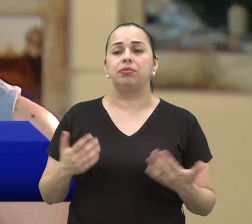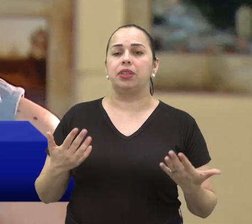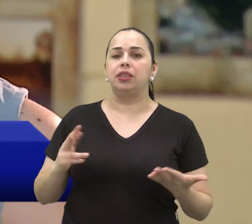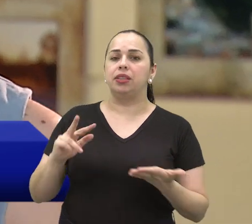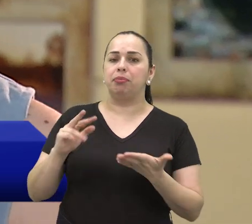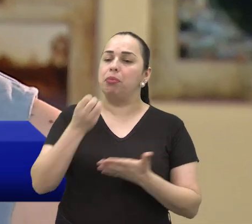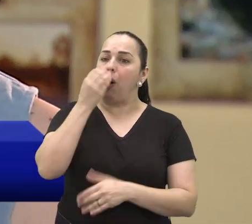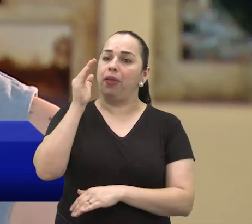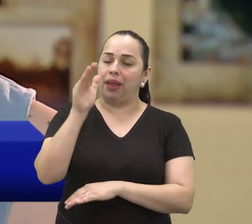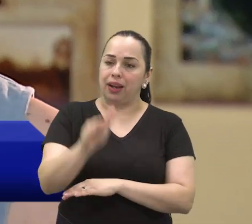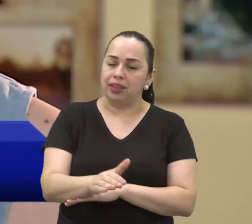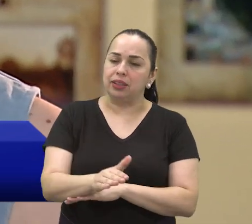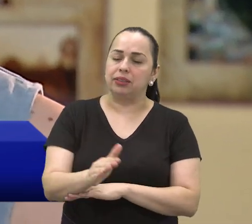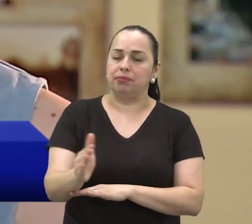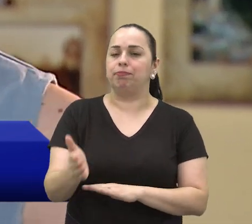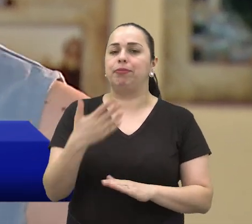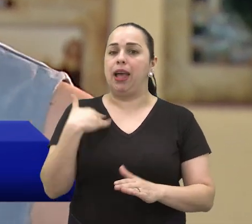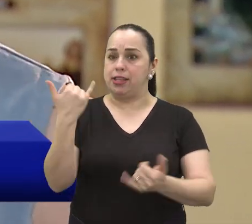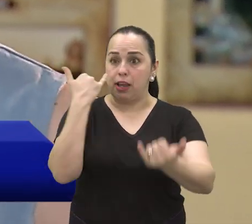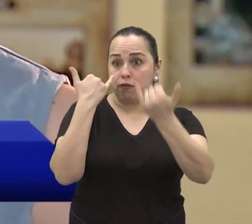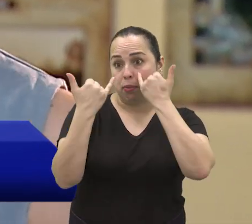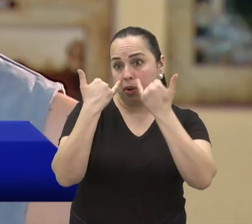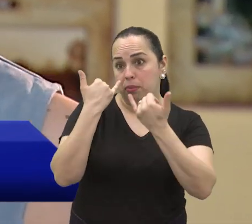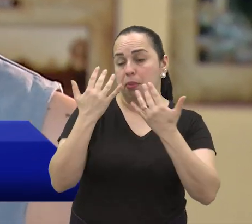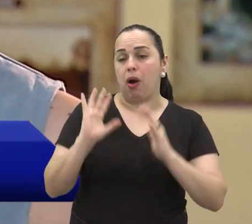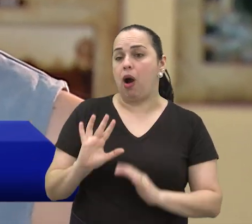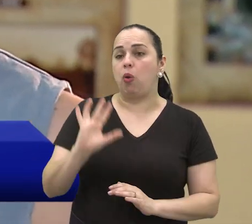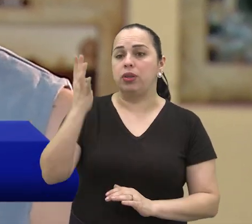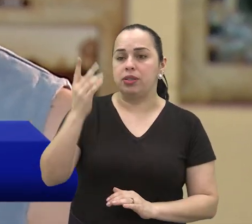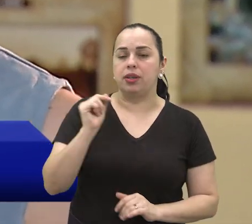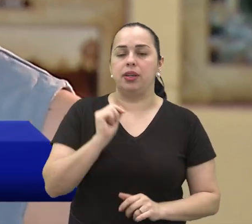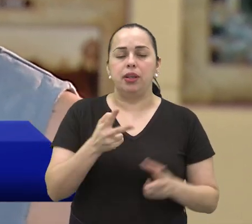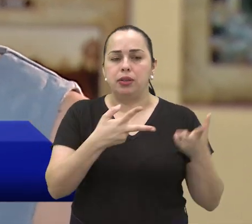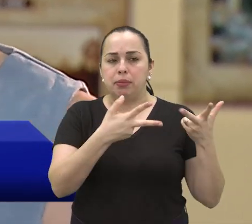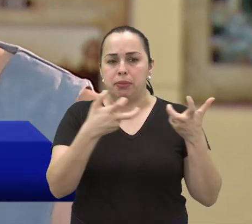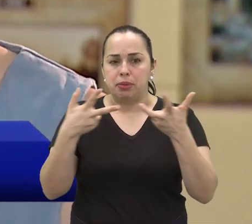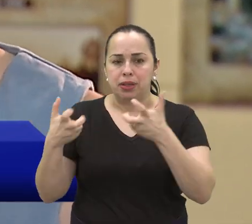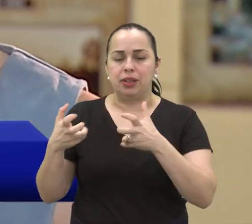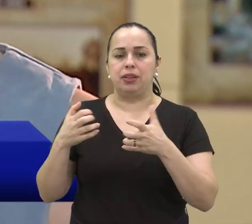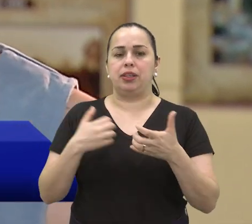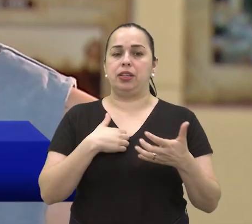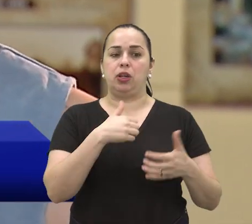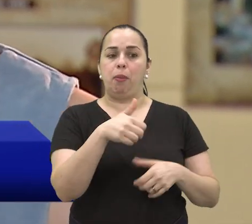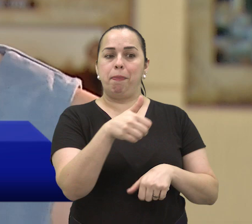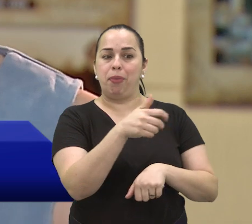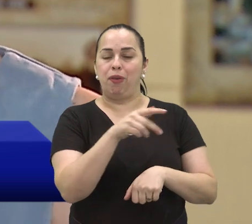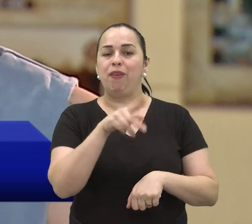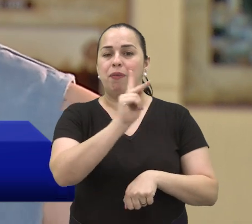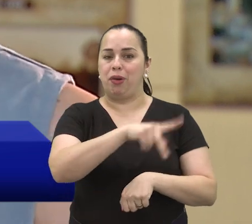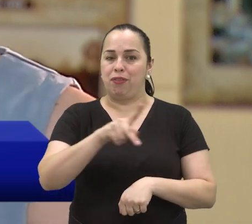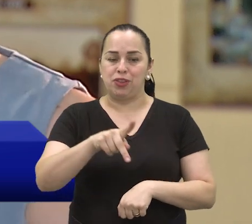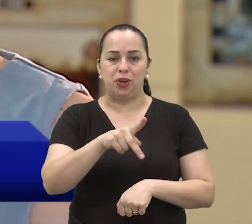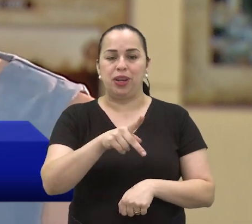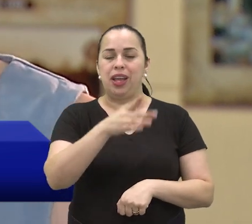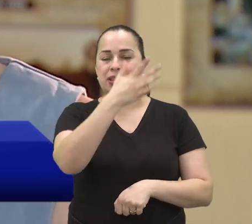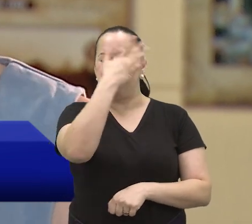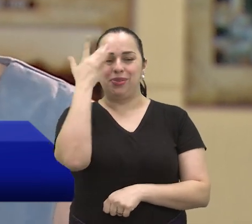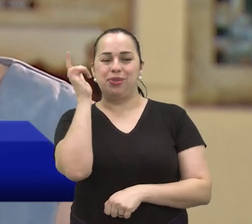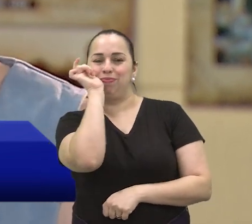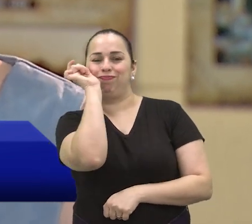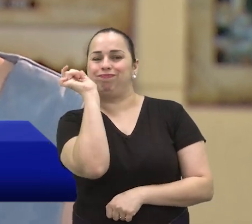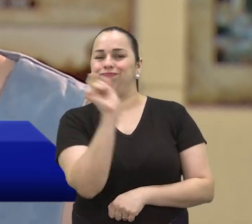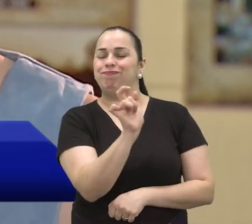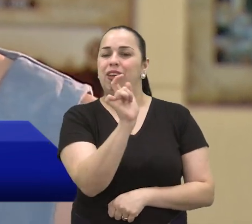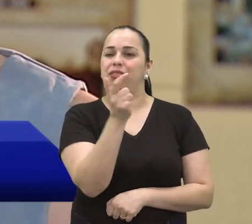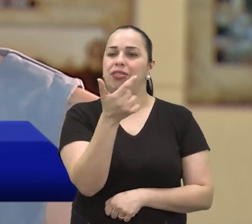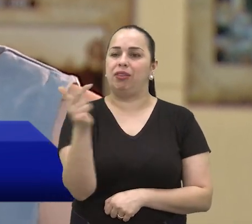eles podem mostrar muitas coisas para a gente. O que a gente vai percebendo a carreira de professor, ela não é uma carreira atrativa. A gente vê